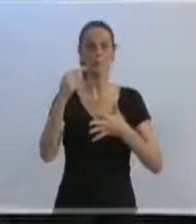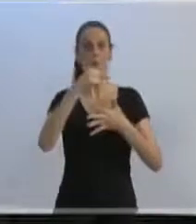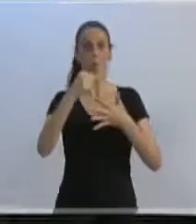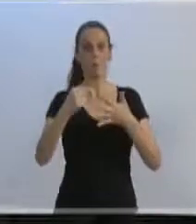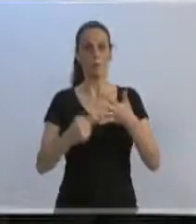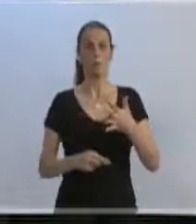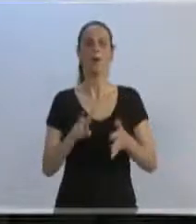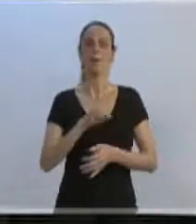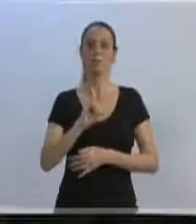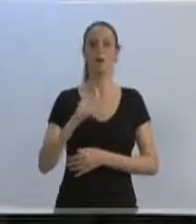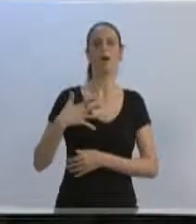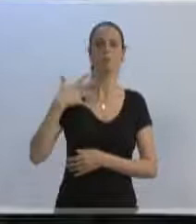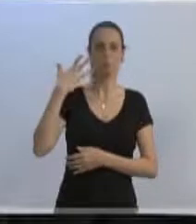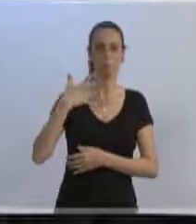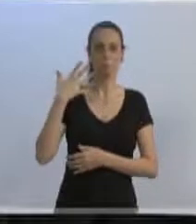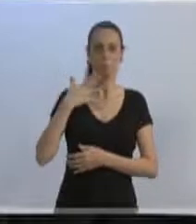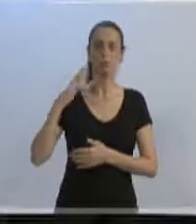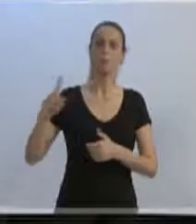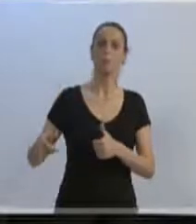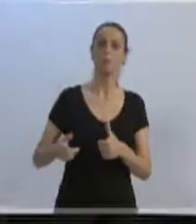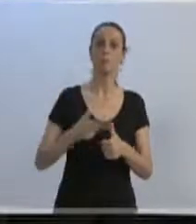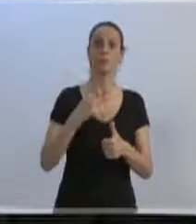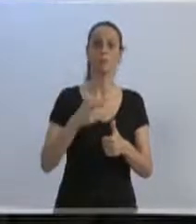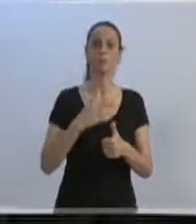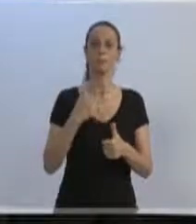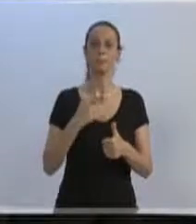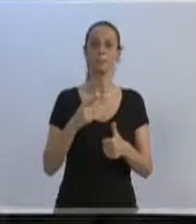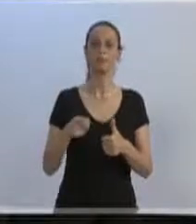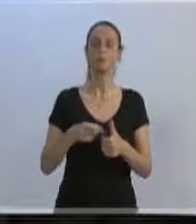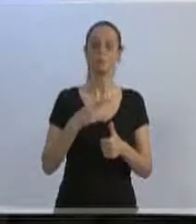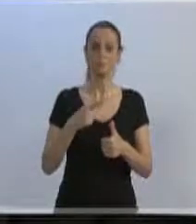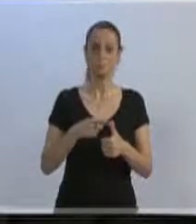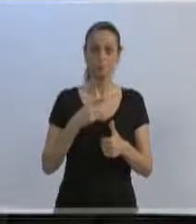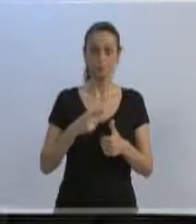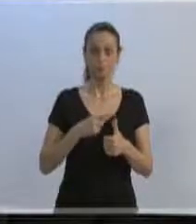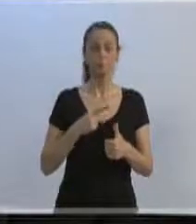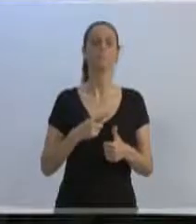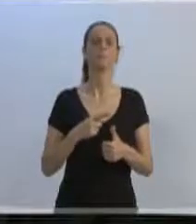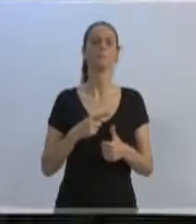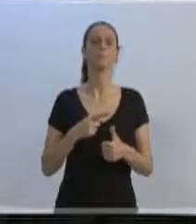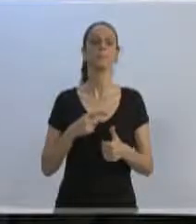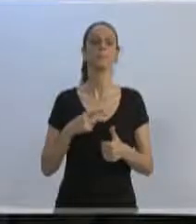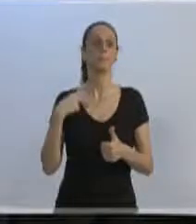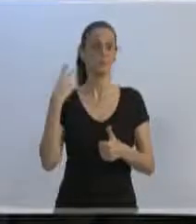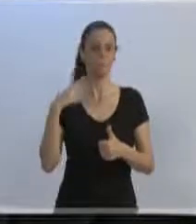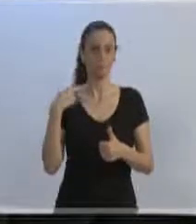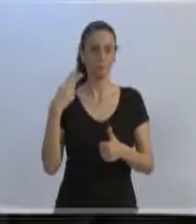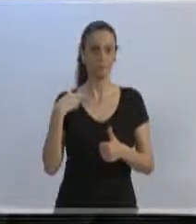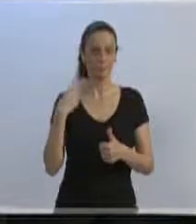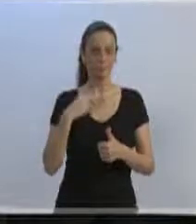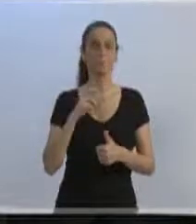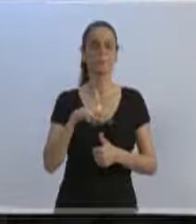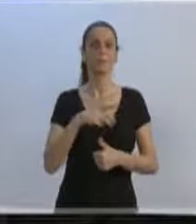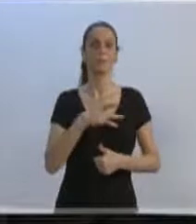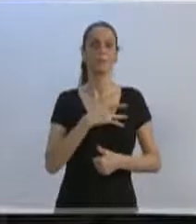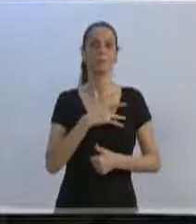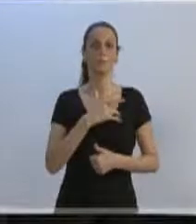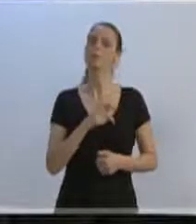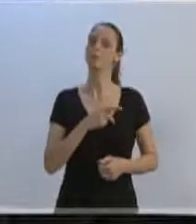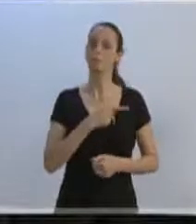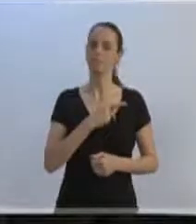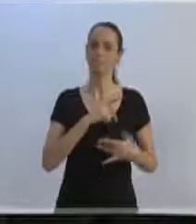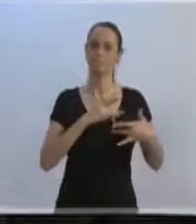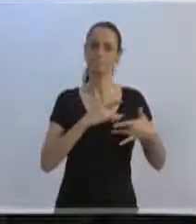pronunciamentos iniciamos o os nossos fundamentos com a bancada do sul liberdade e convidou o vereador